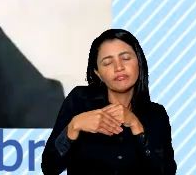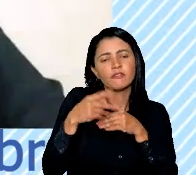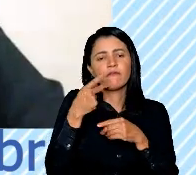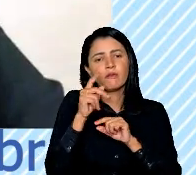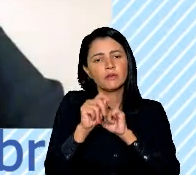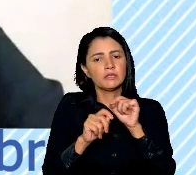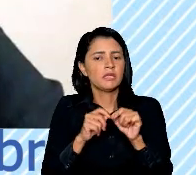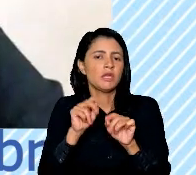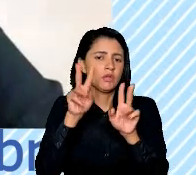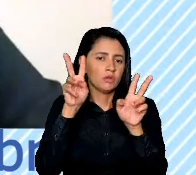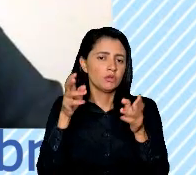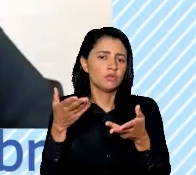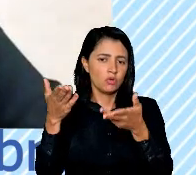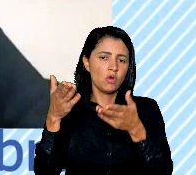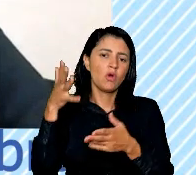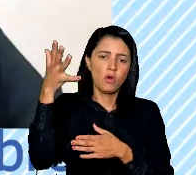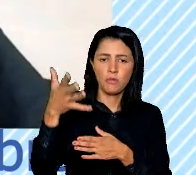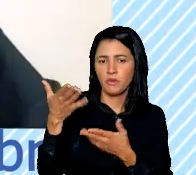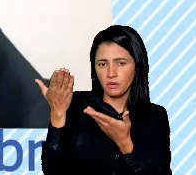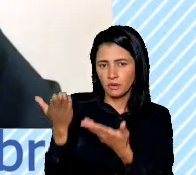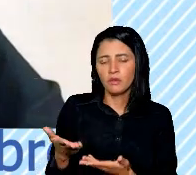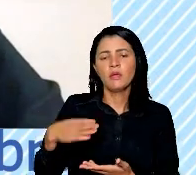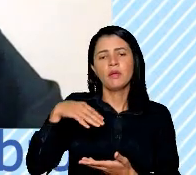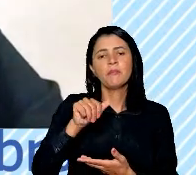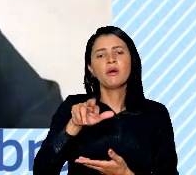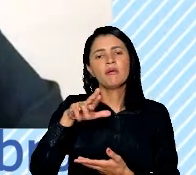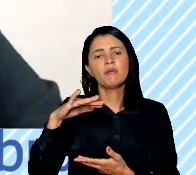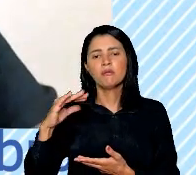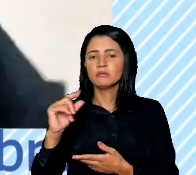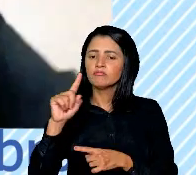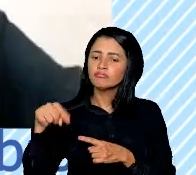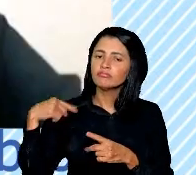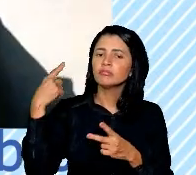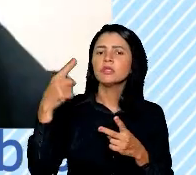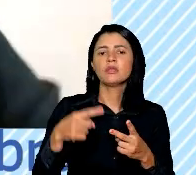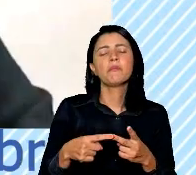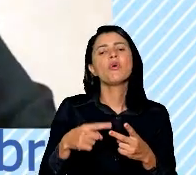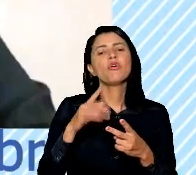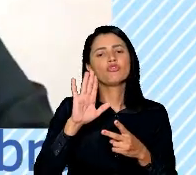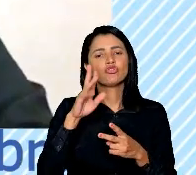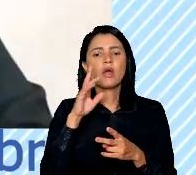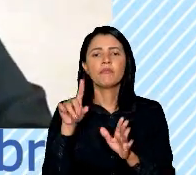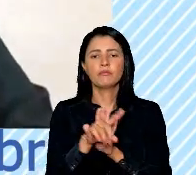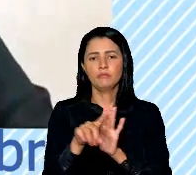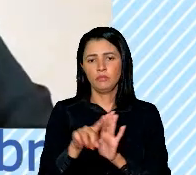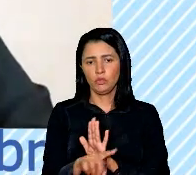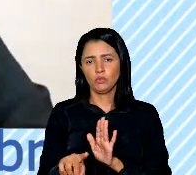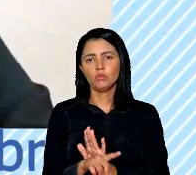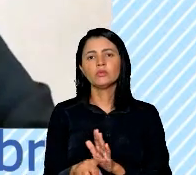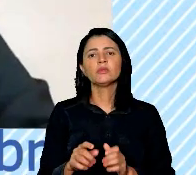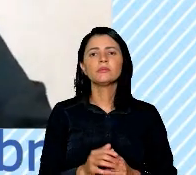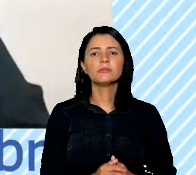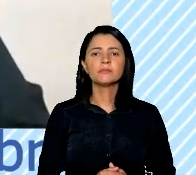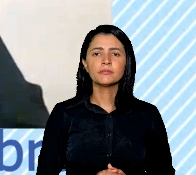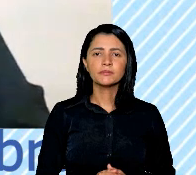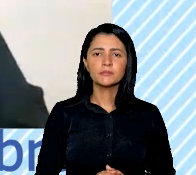comentário sobre a fala da Márcia, e na sequência já passo as perguntas.